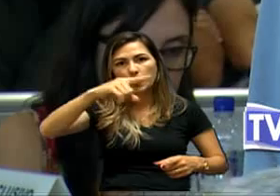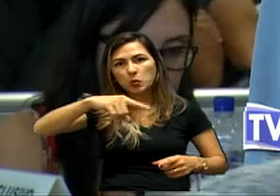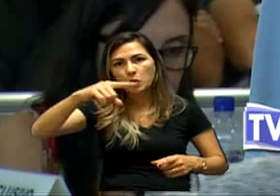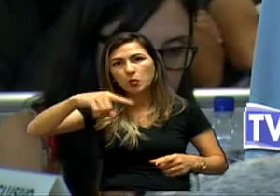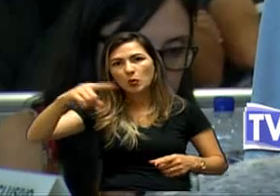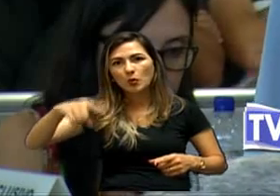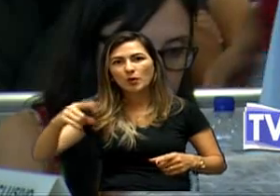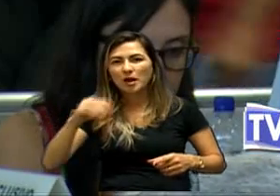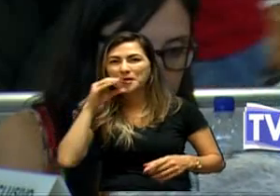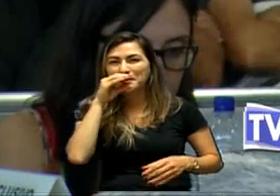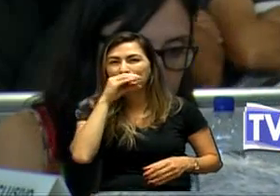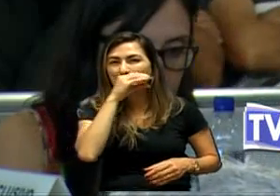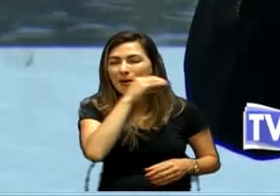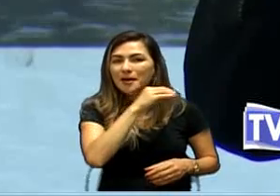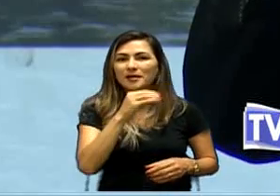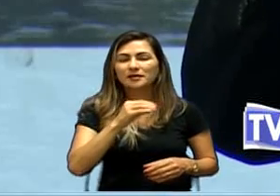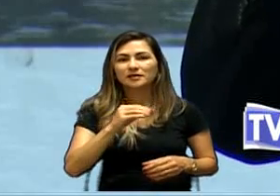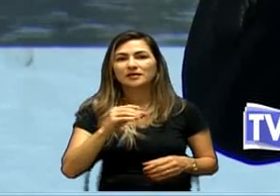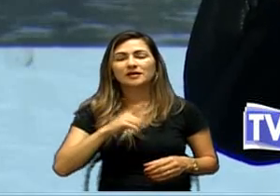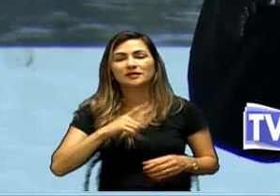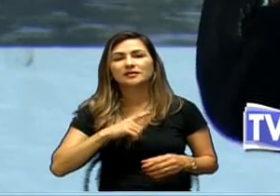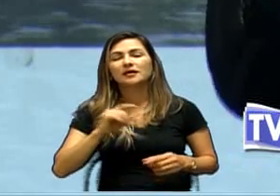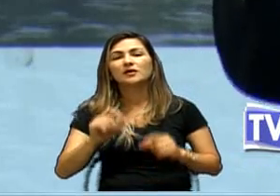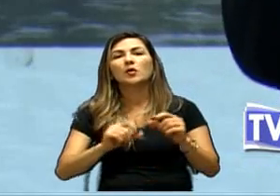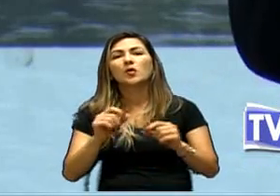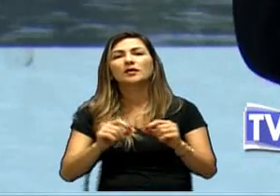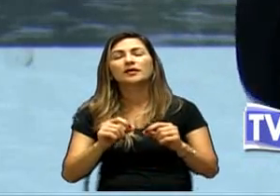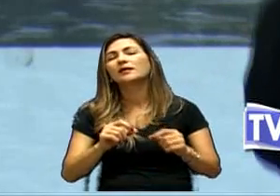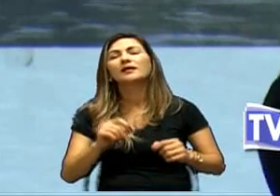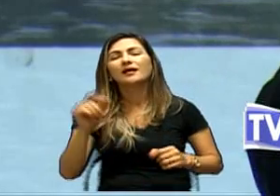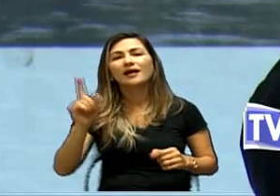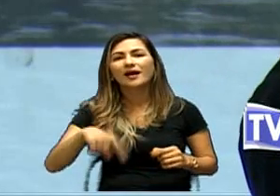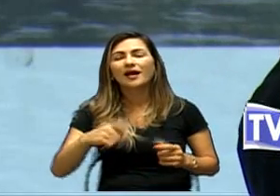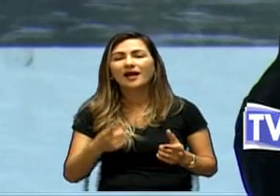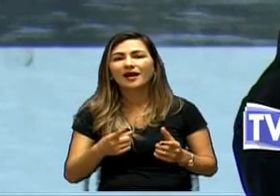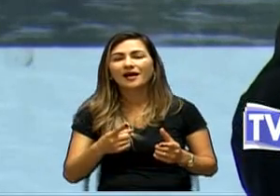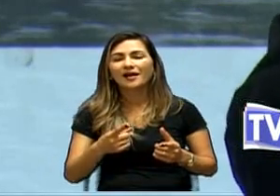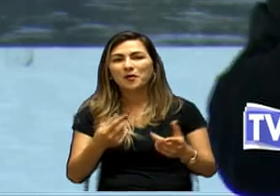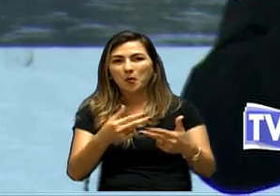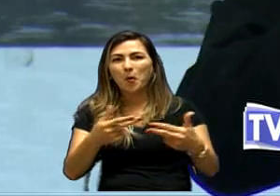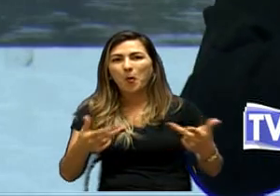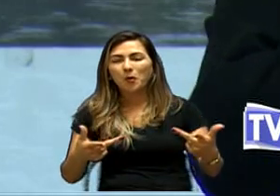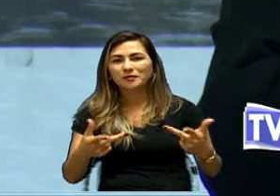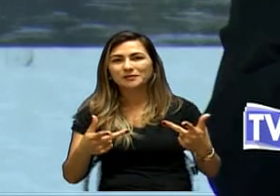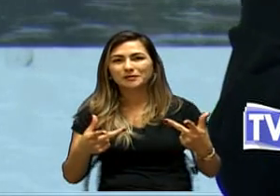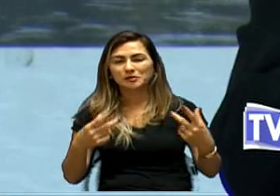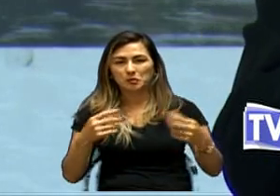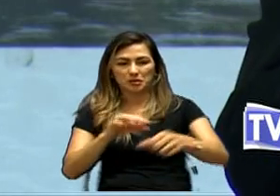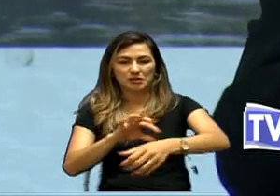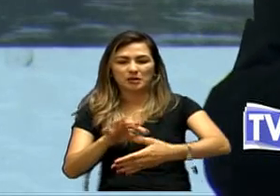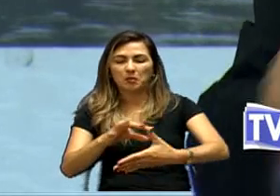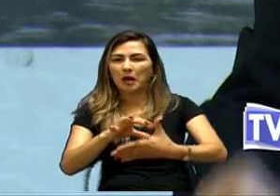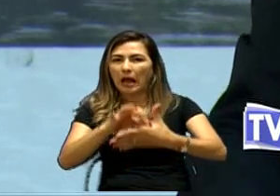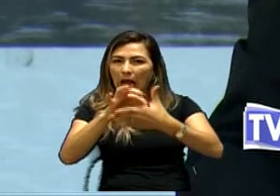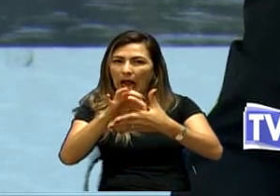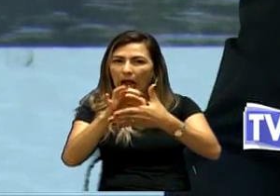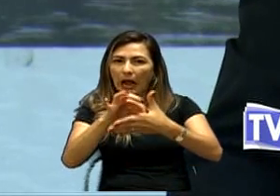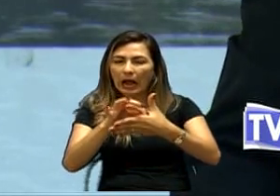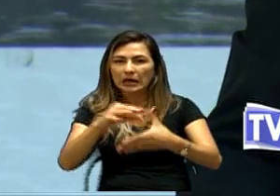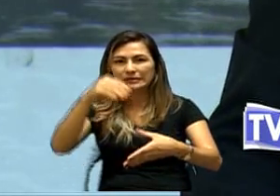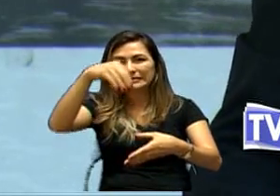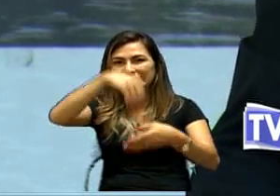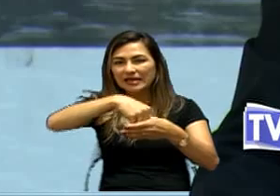Elas alteram a estrutura molecular do produto e nós consumimos aquilo. Não se tem um estudo ou